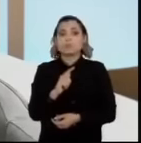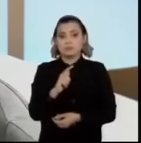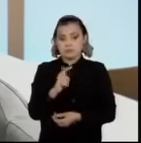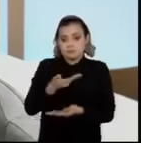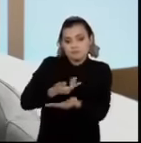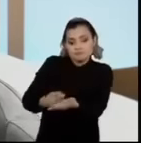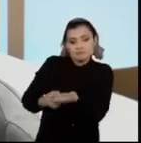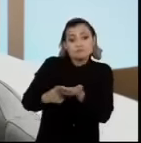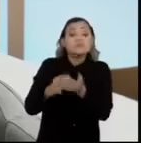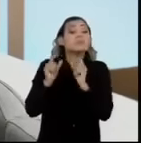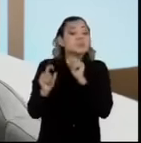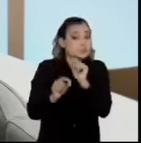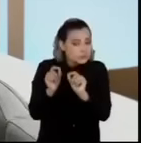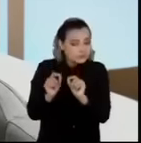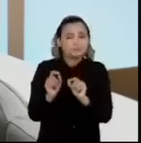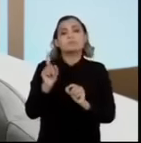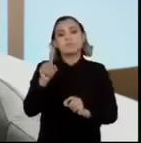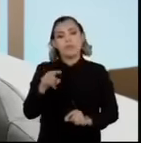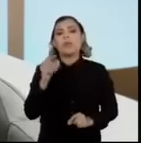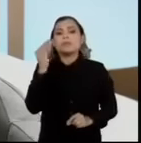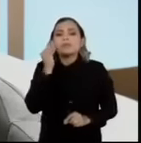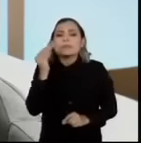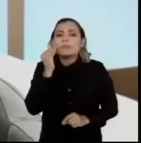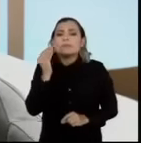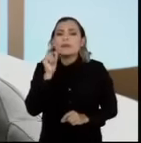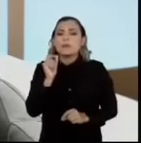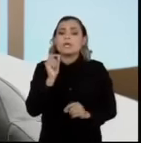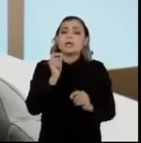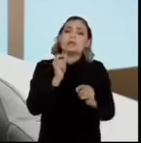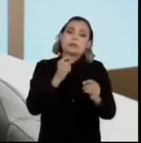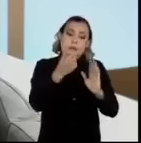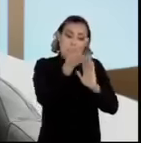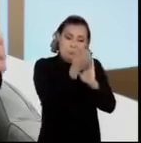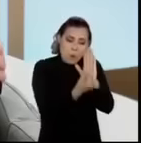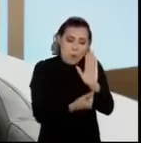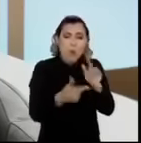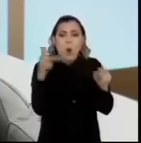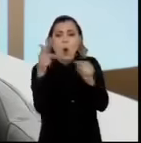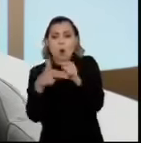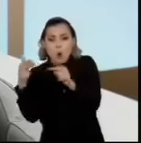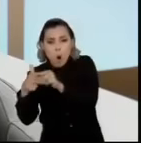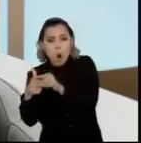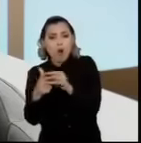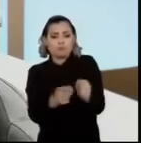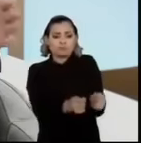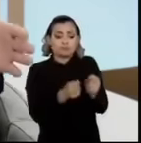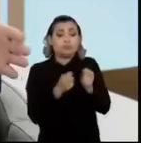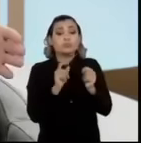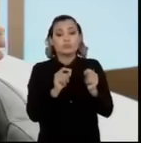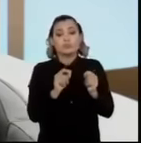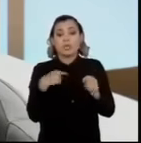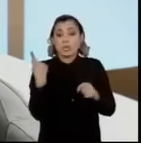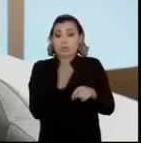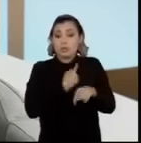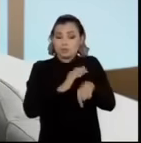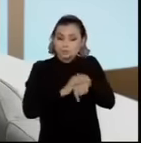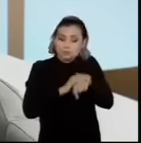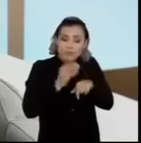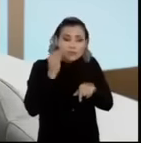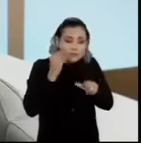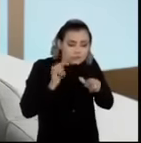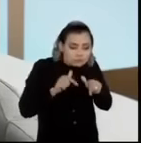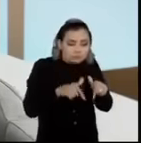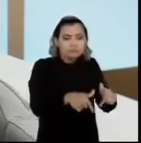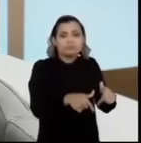isso? Foi tentar endereçar as despesas, a redução, os cortes, etc., em atividade meio, tentando